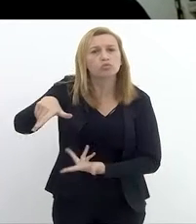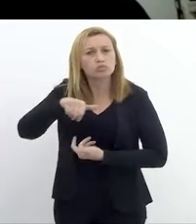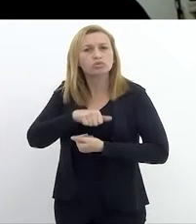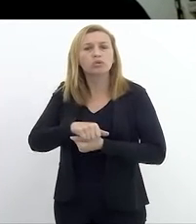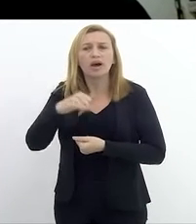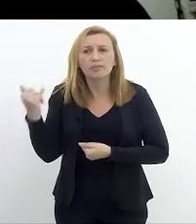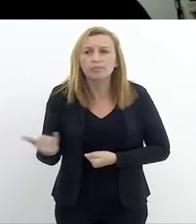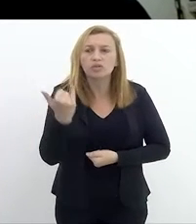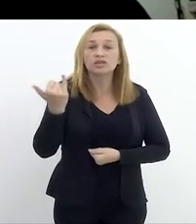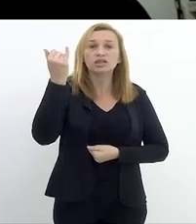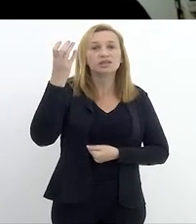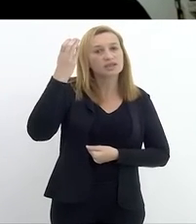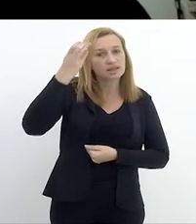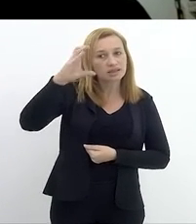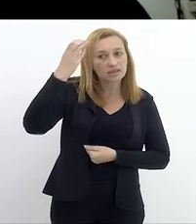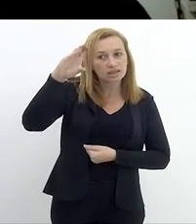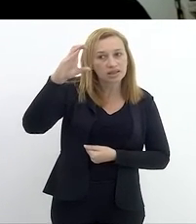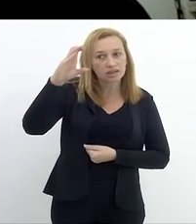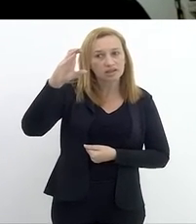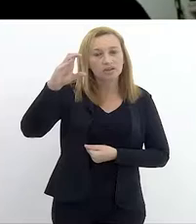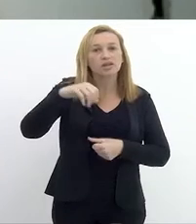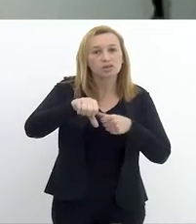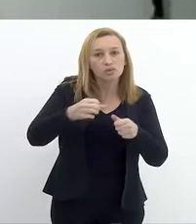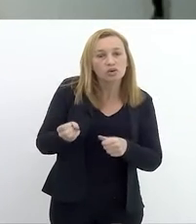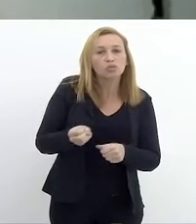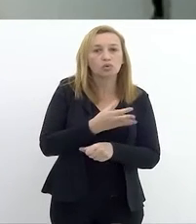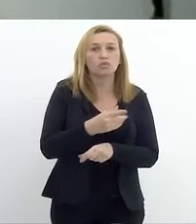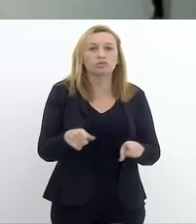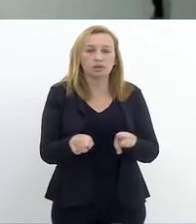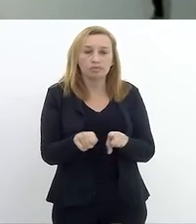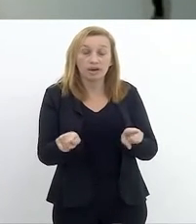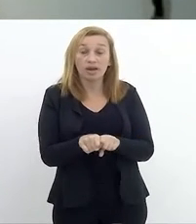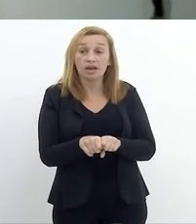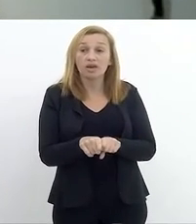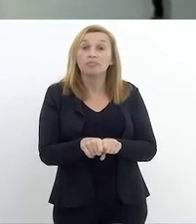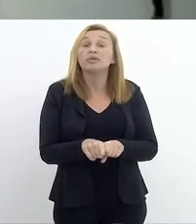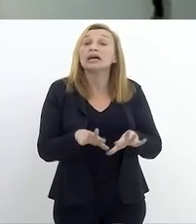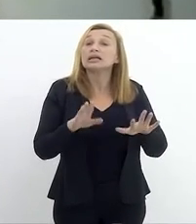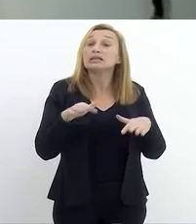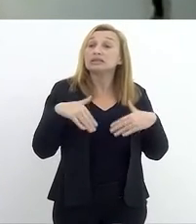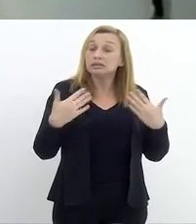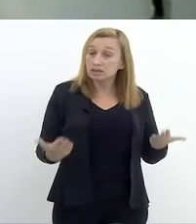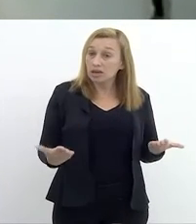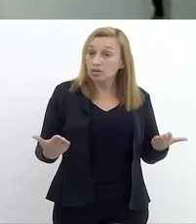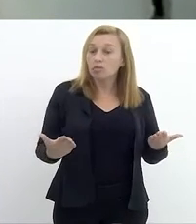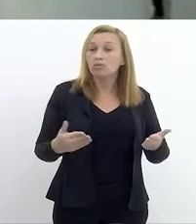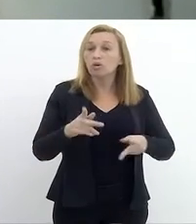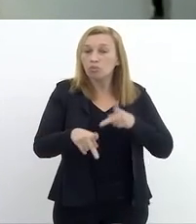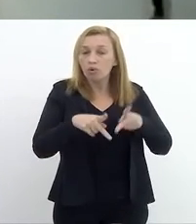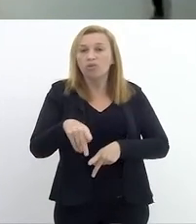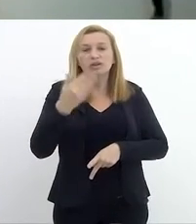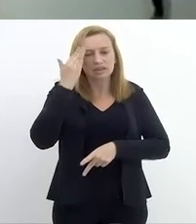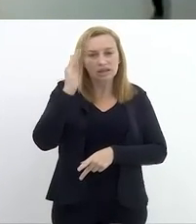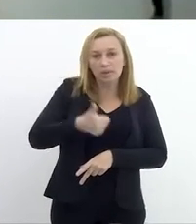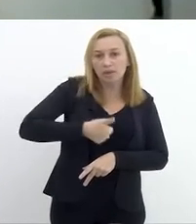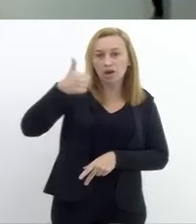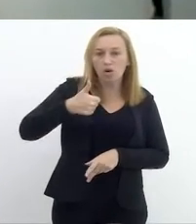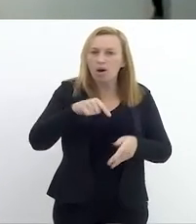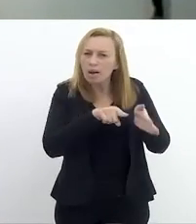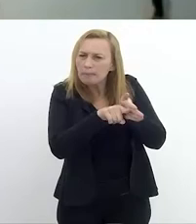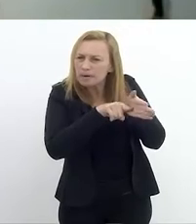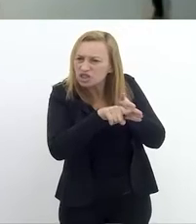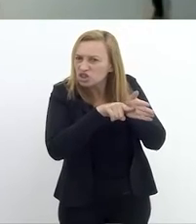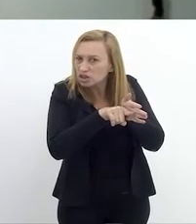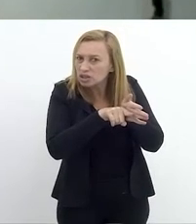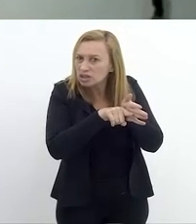enfrentamento dessa pandemia com essas proporções, ela mostrou para o mundo inteiro a importância da ciência e